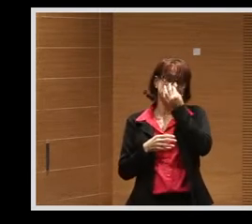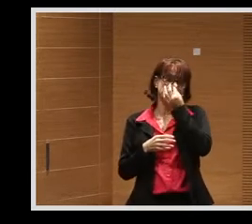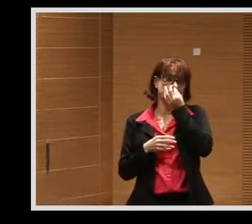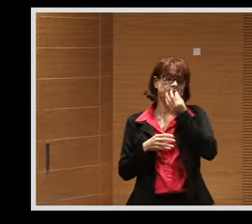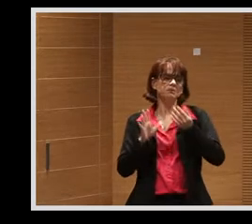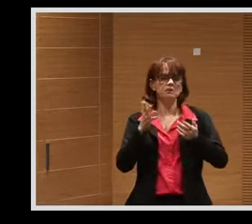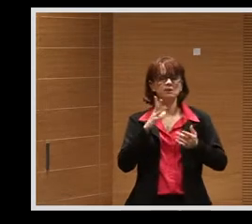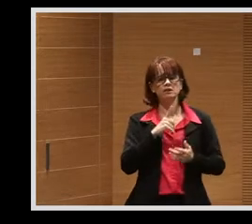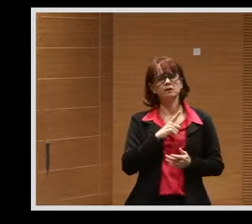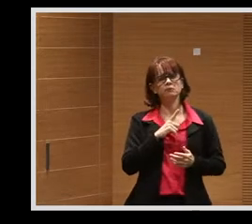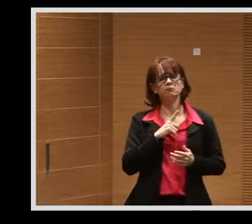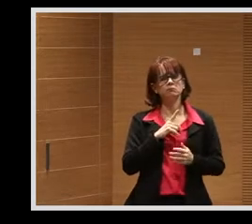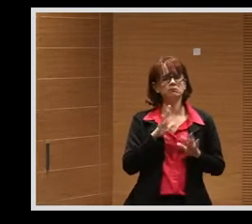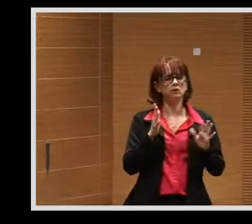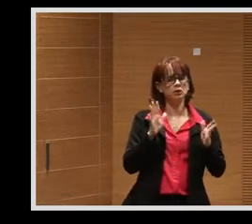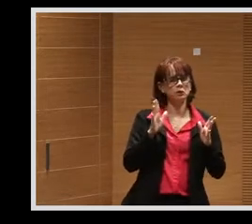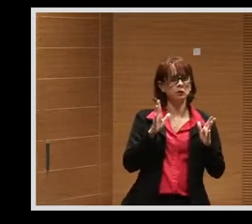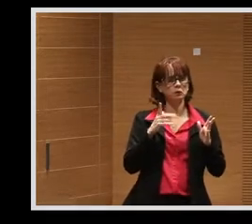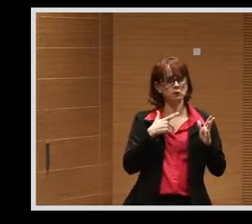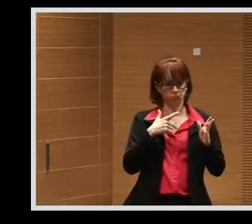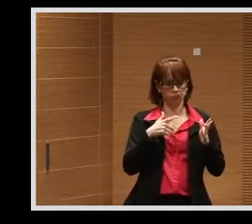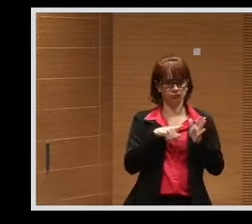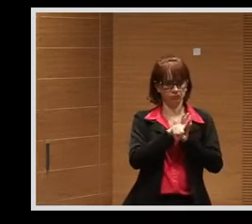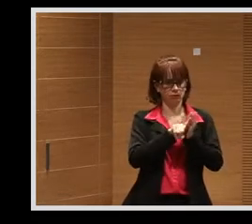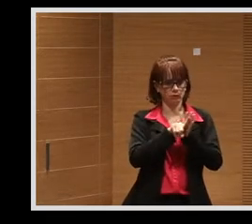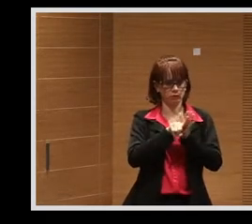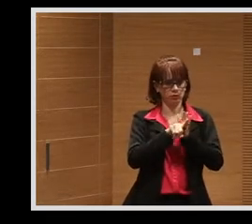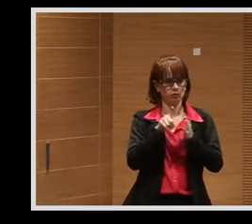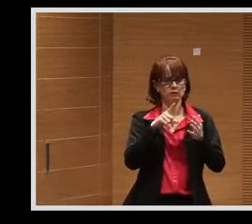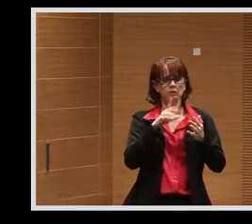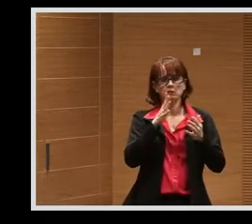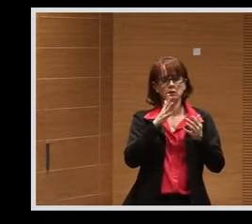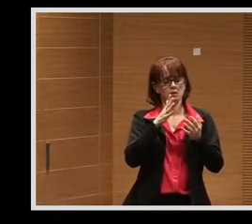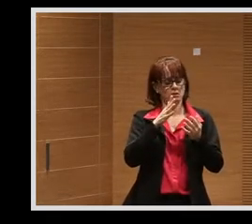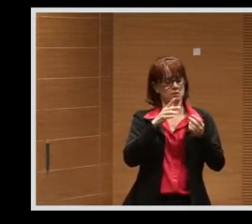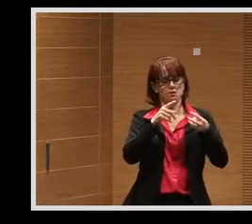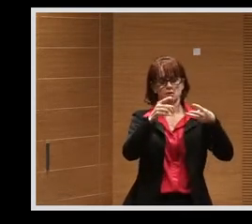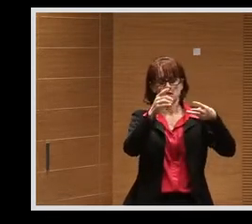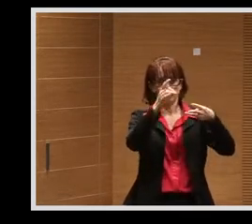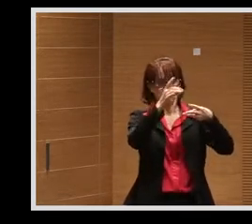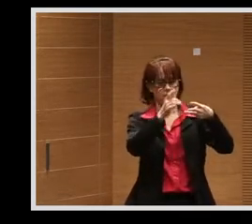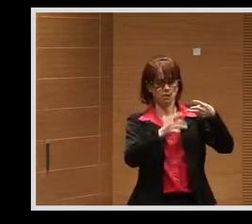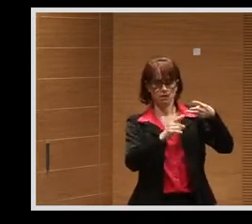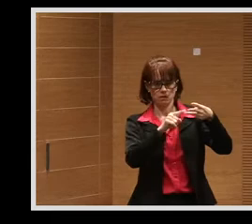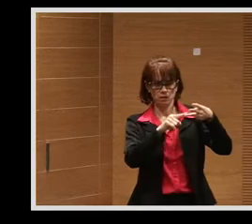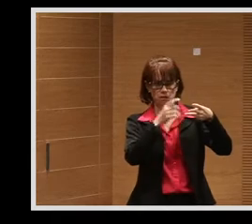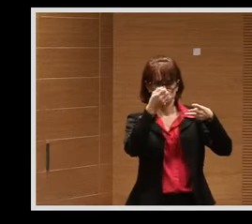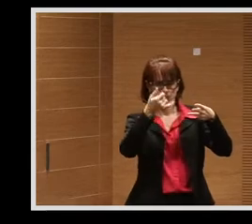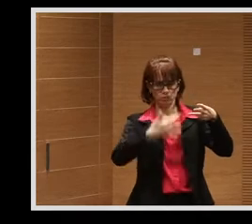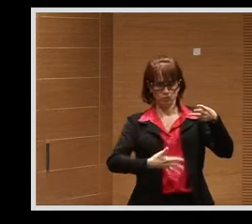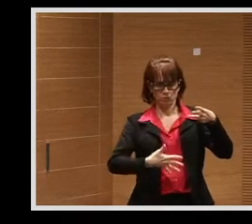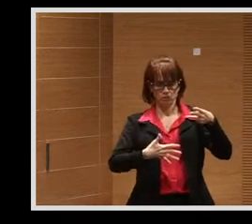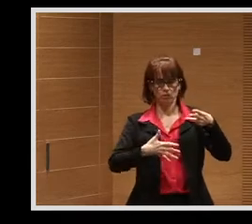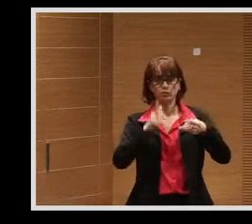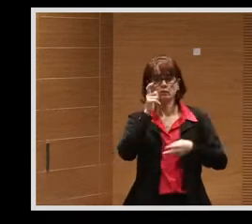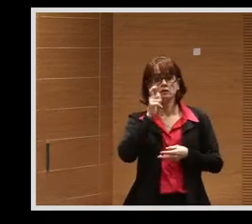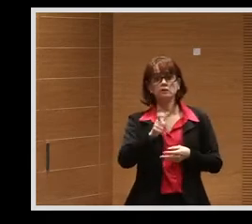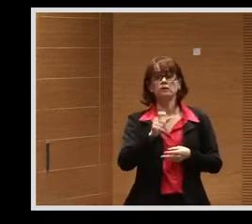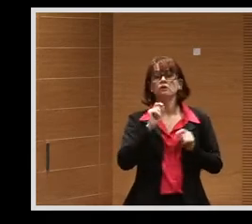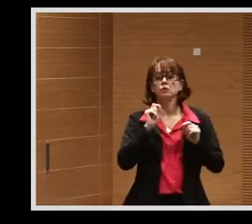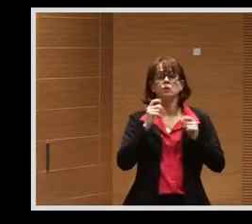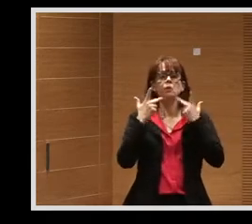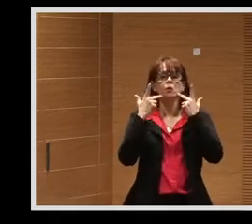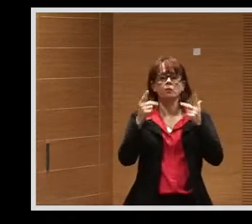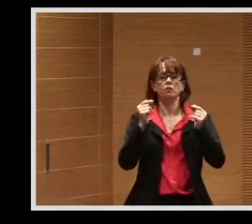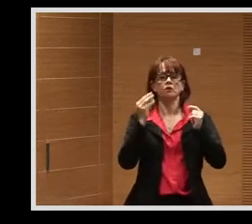em, pelo menos reconheci ali, recolhi ali três eixos de explicações. É interessante, o que parecia mais lugar comum,